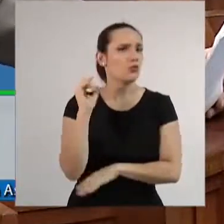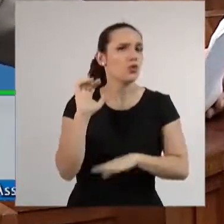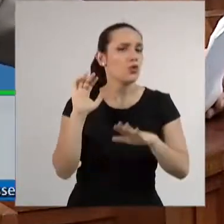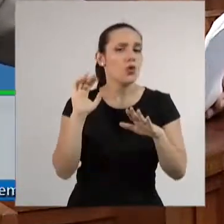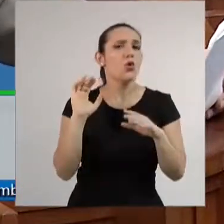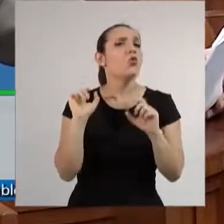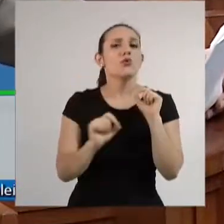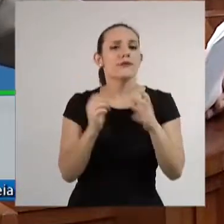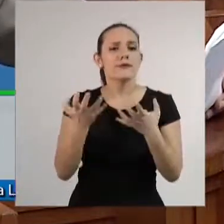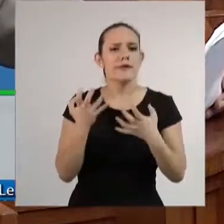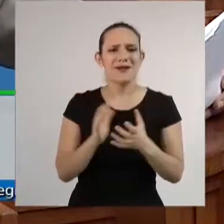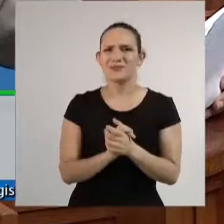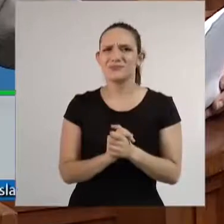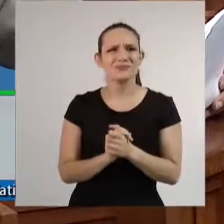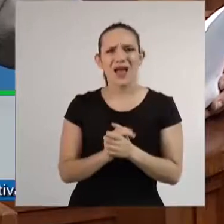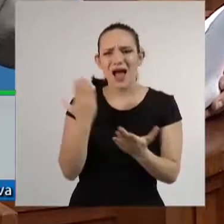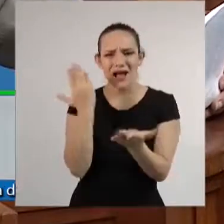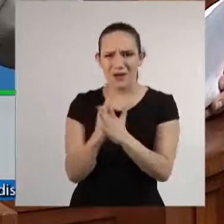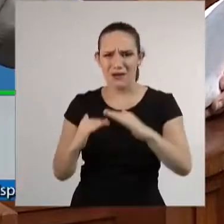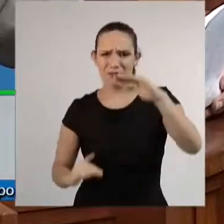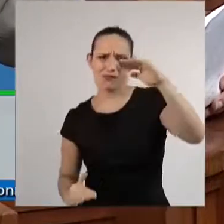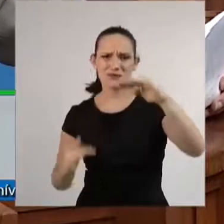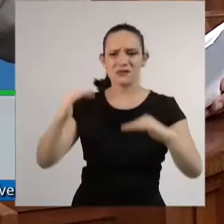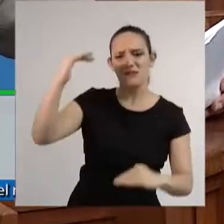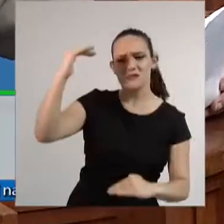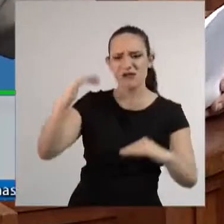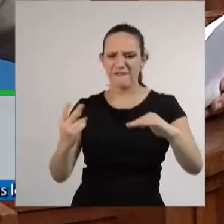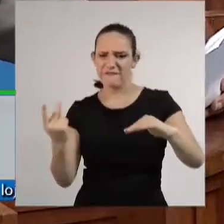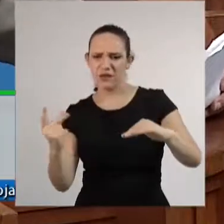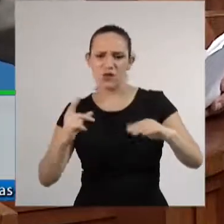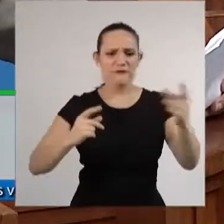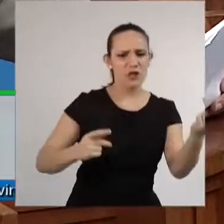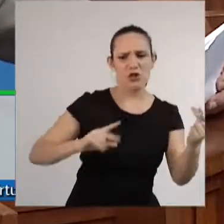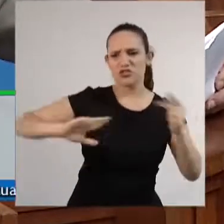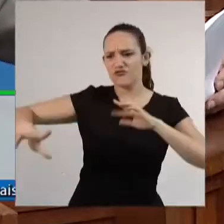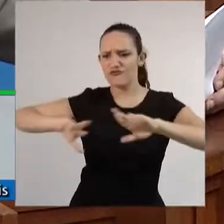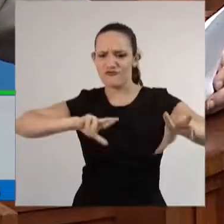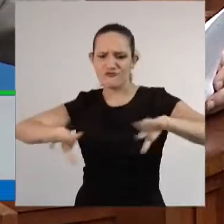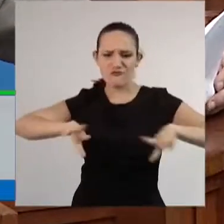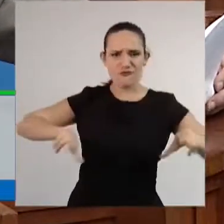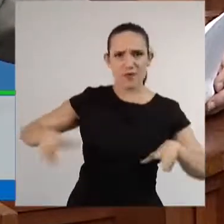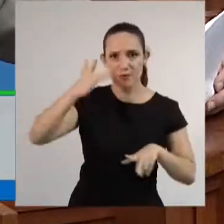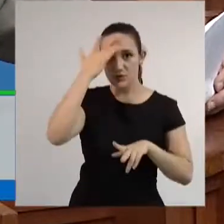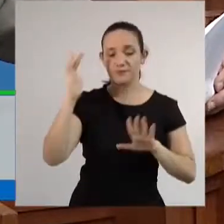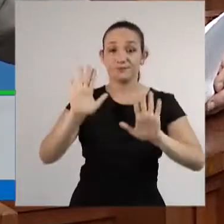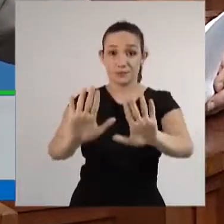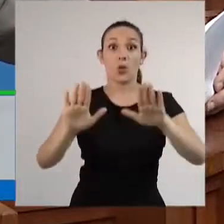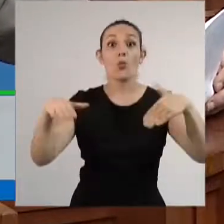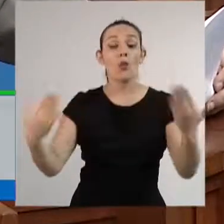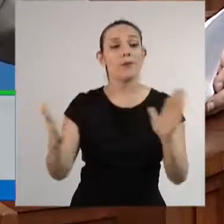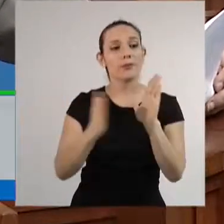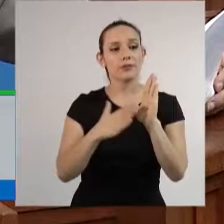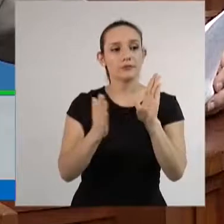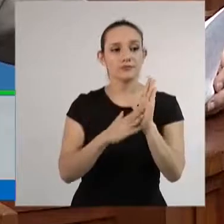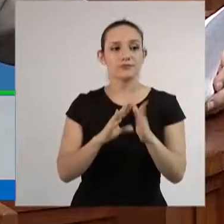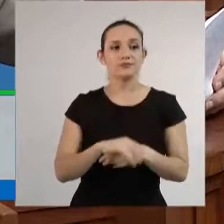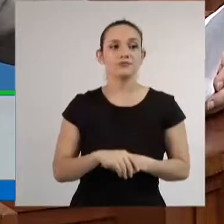buscando combater as desigualdades sociais. Que proposta é essa, deputado Herculano Borges?